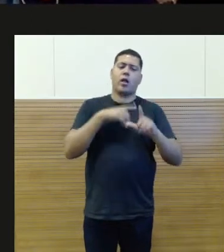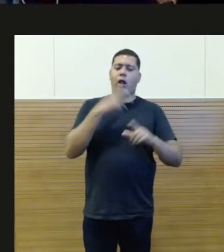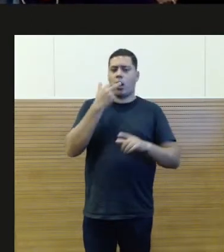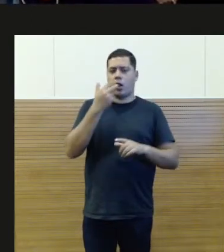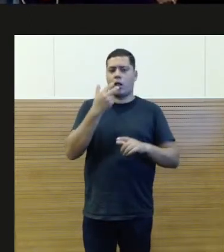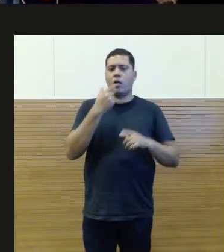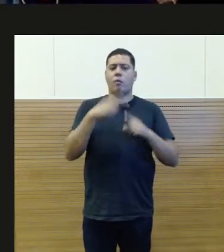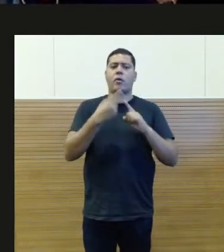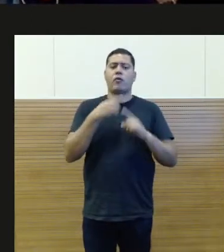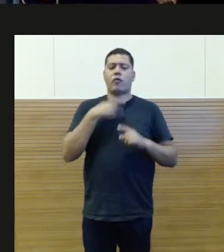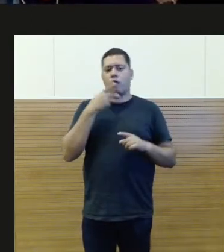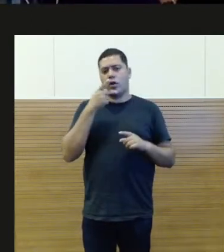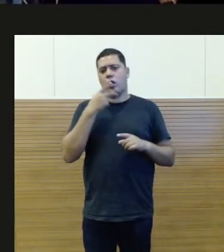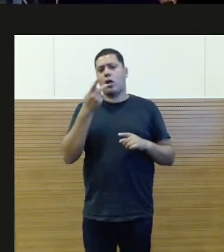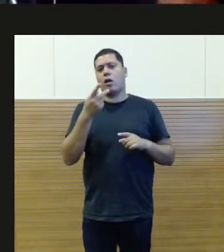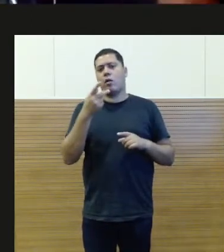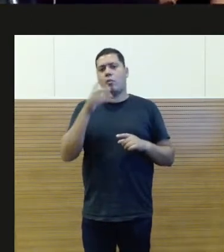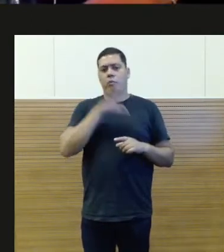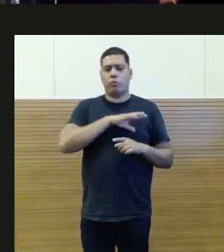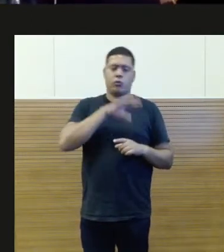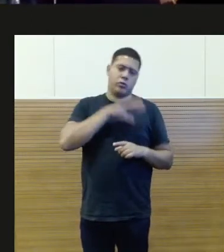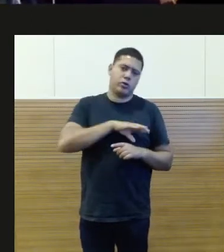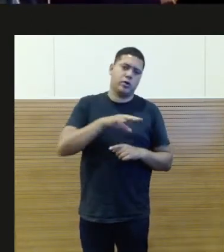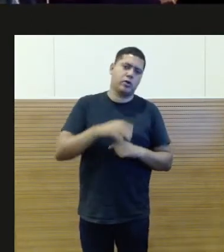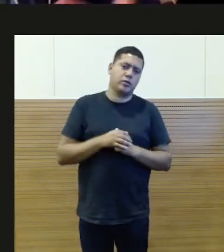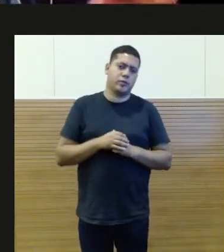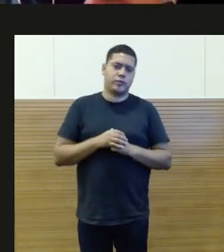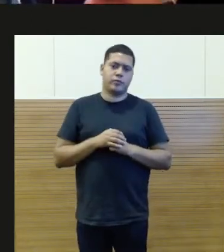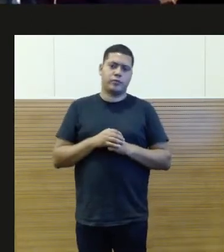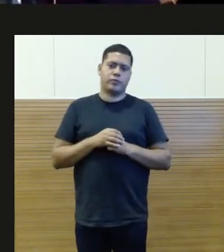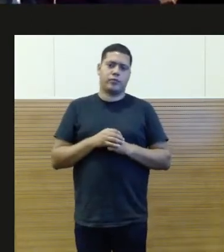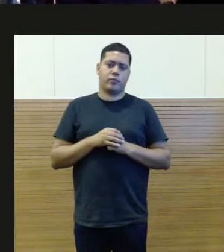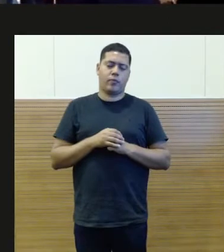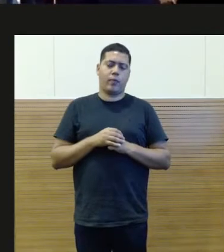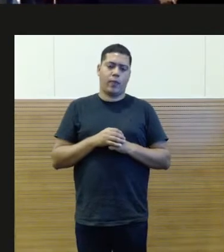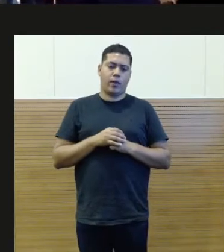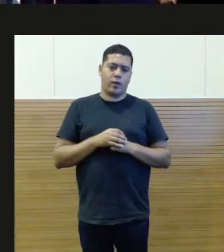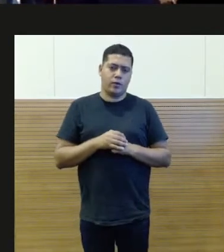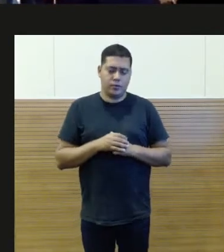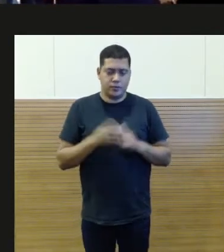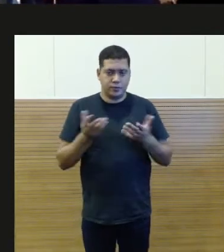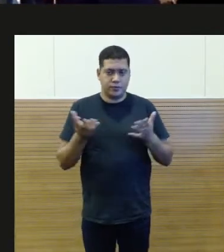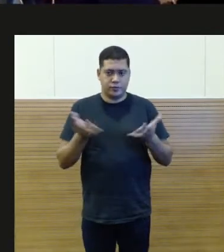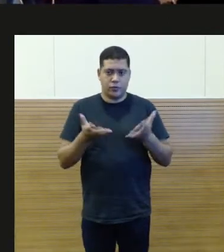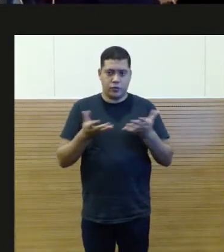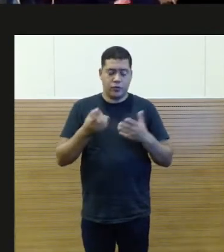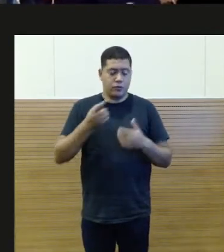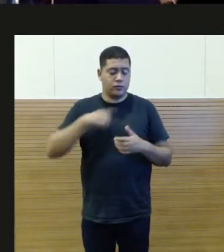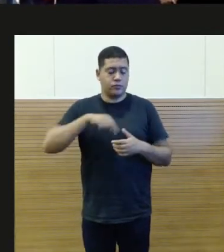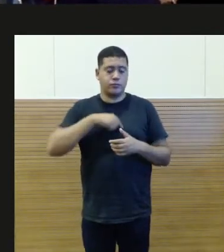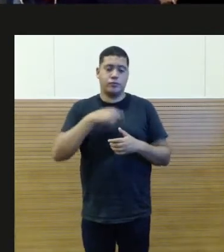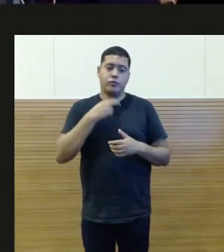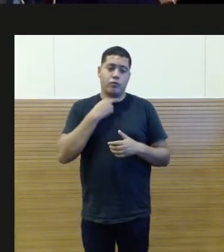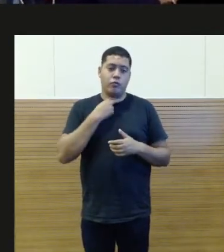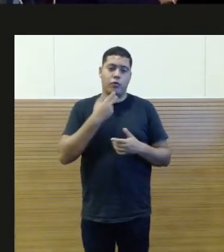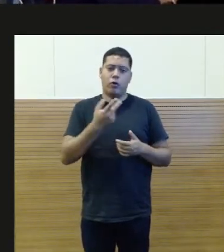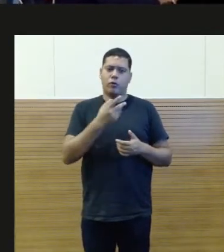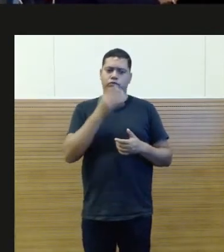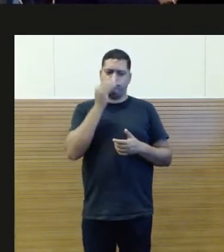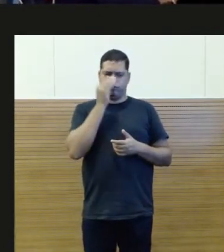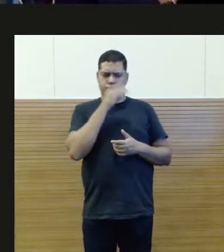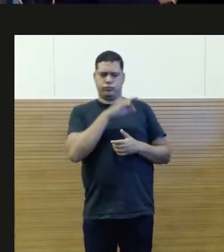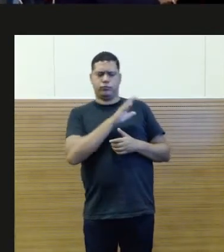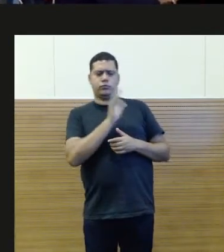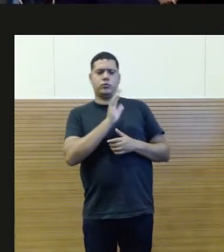português. Então, vou começar tentando responder por que hoje em dia nós não podemos ignorar